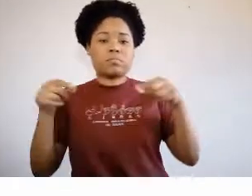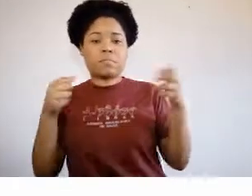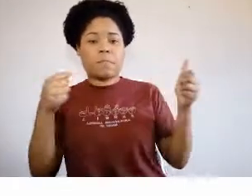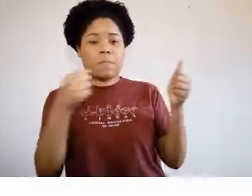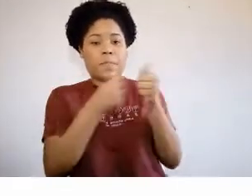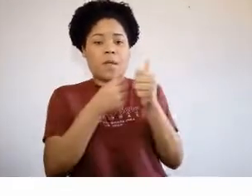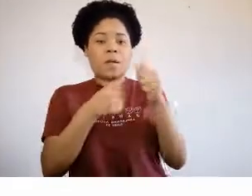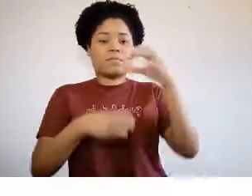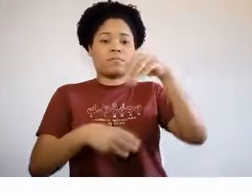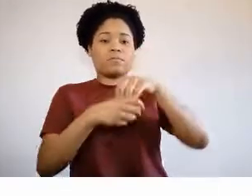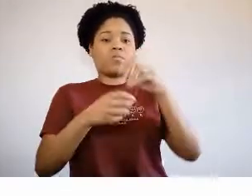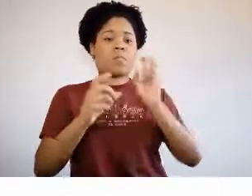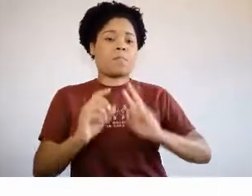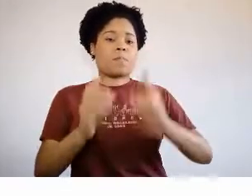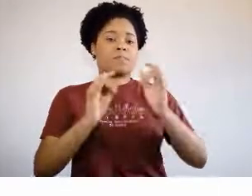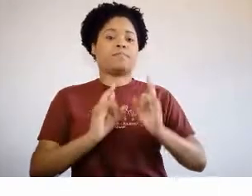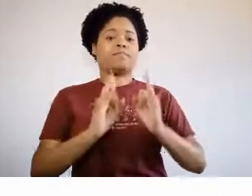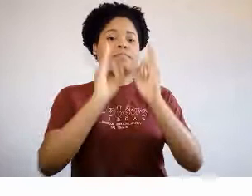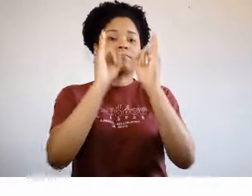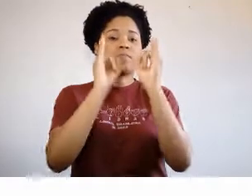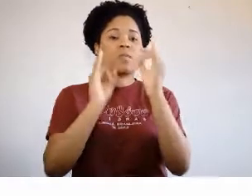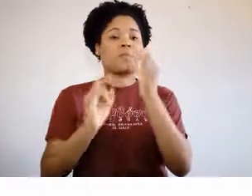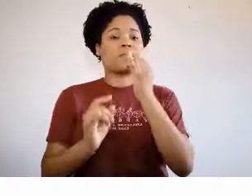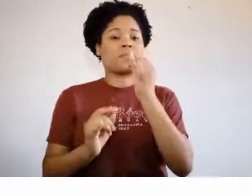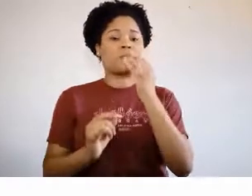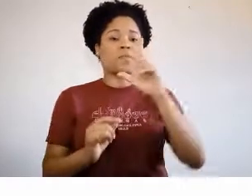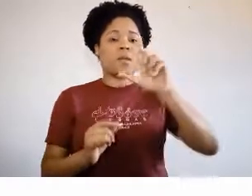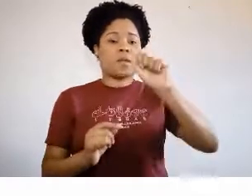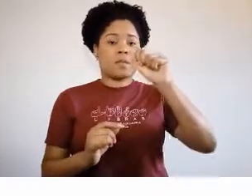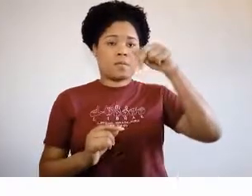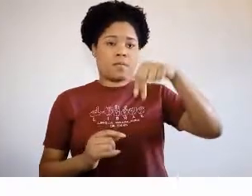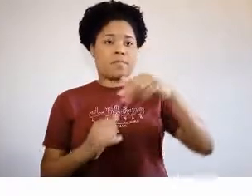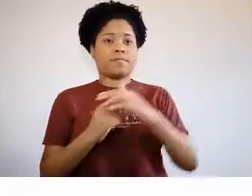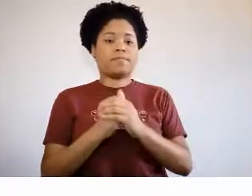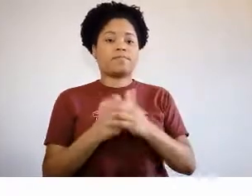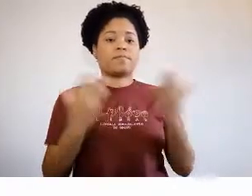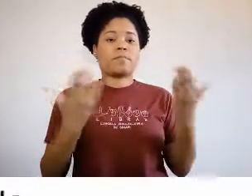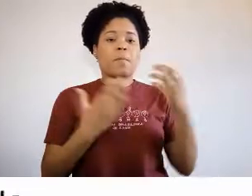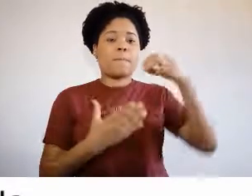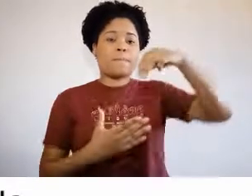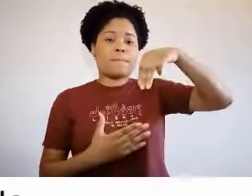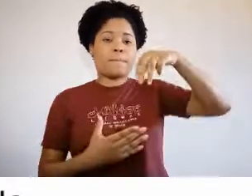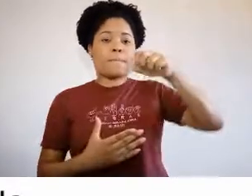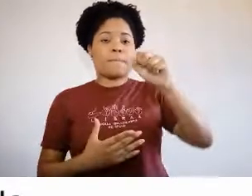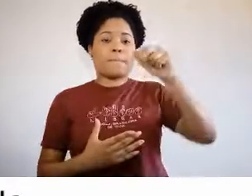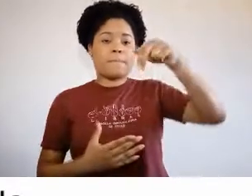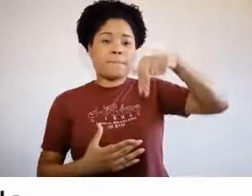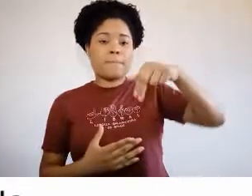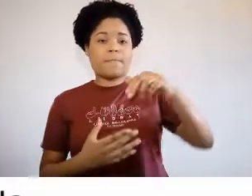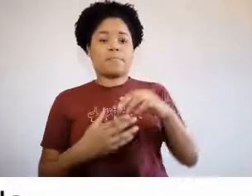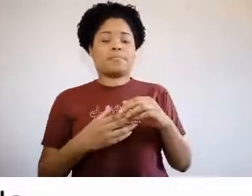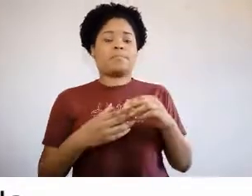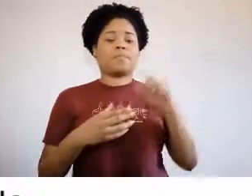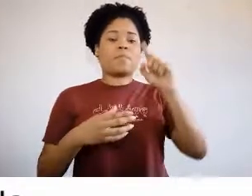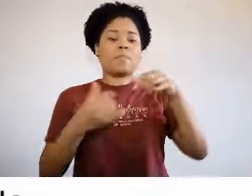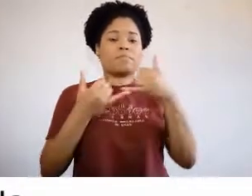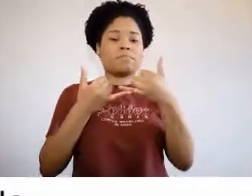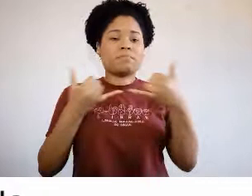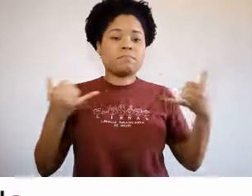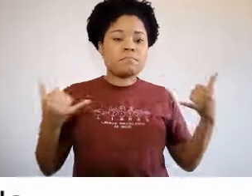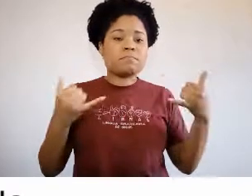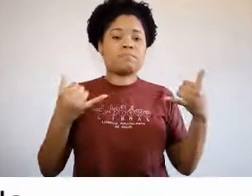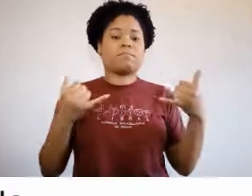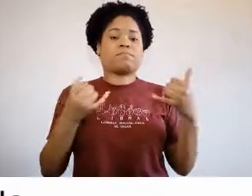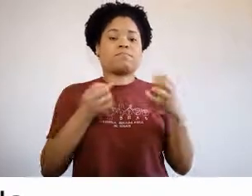salas próximas, dentro do mesmo edifício. Aqui nós temos o exemplo da rede LAN. Rede MAN. Rede MAN é